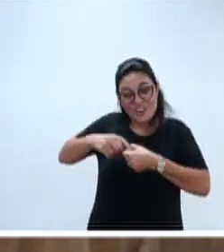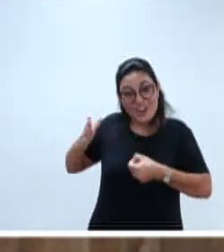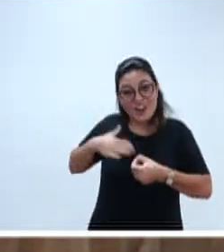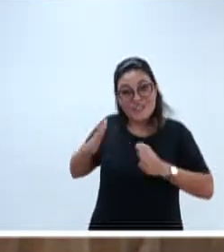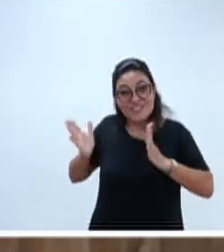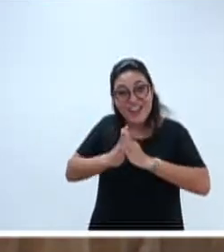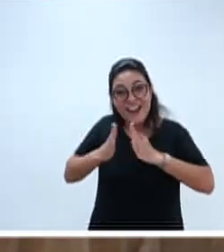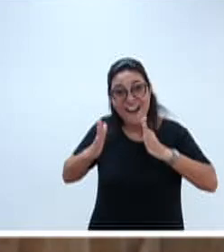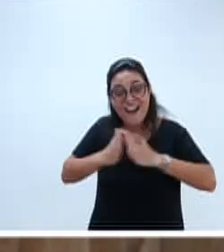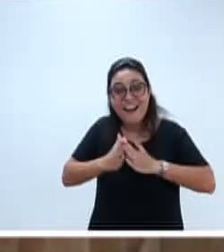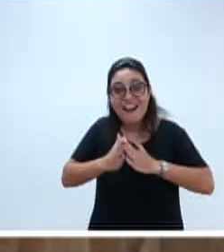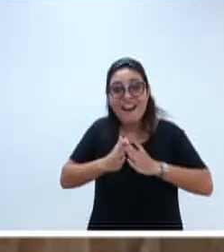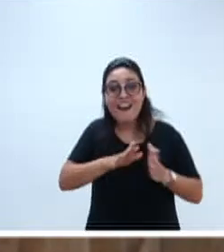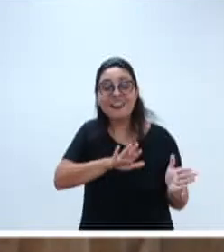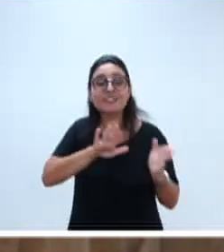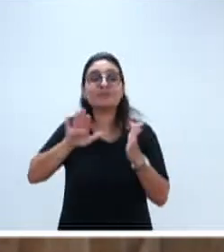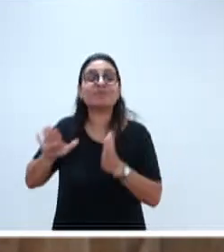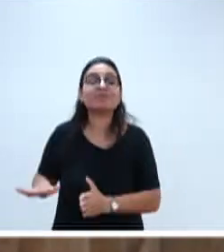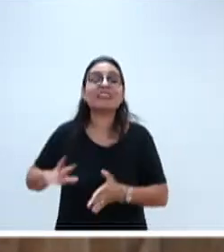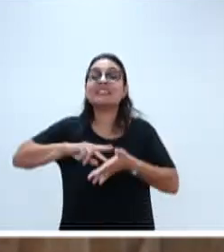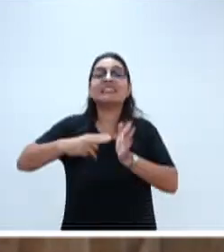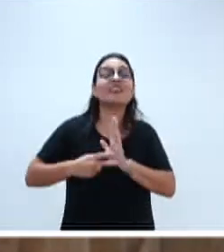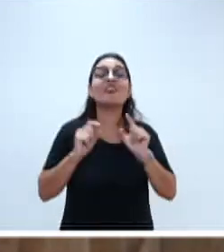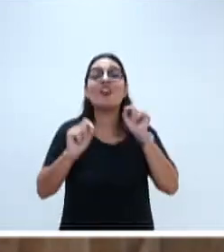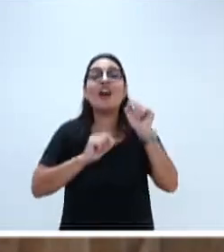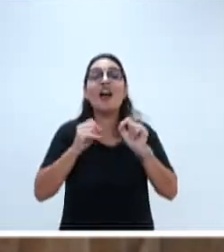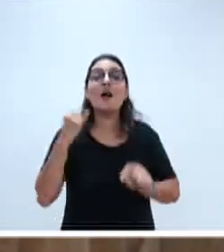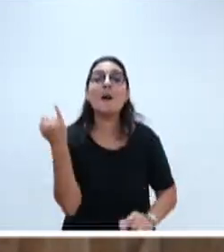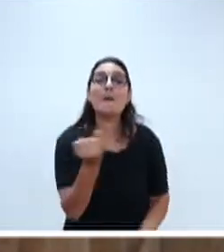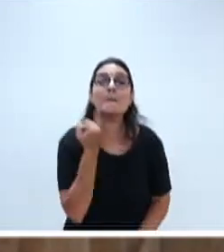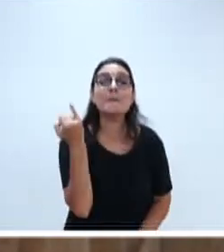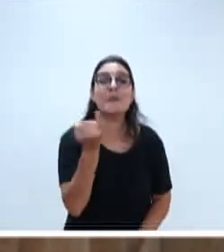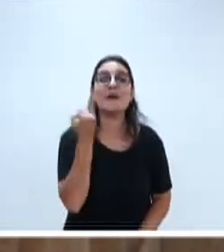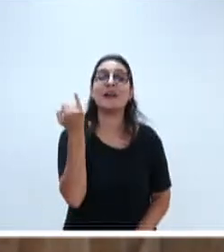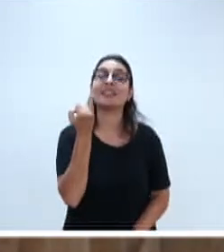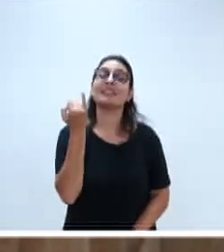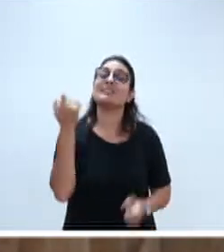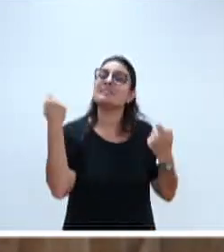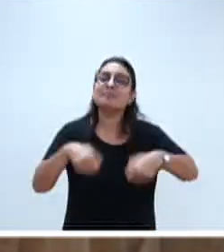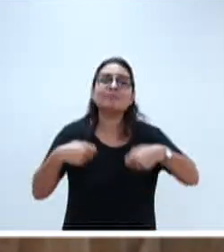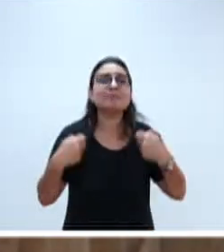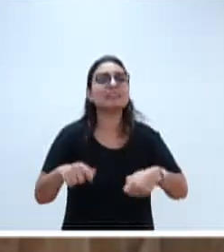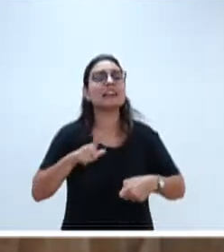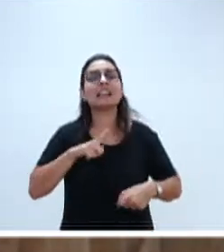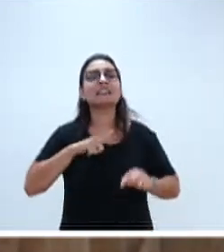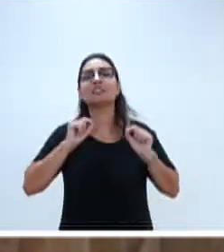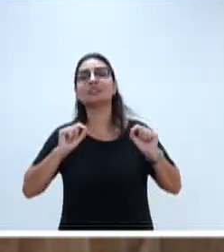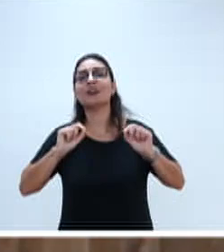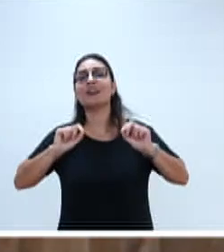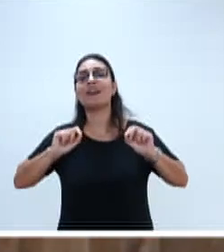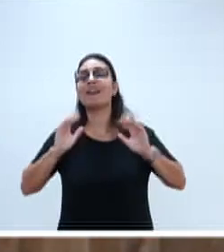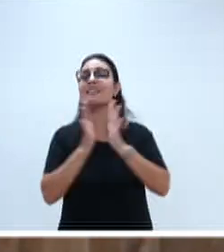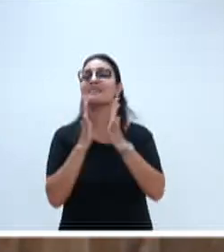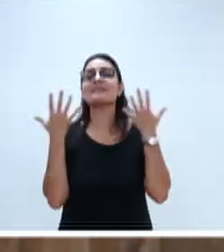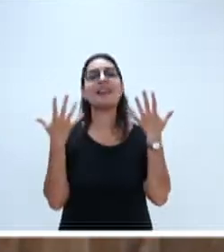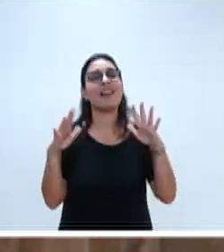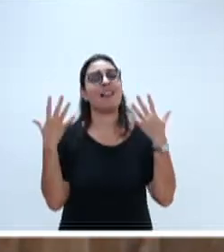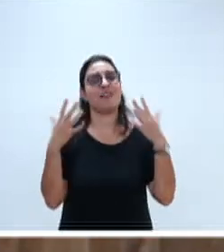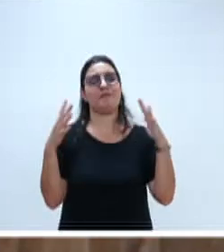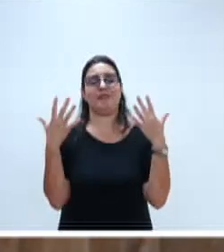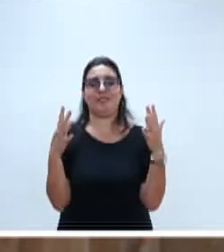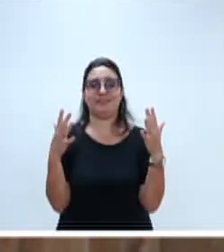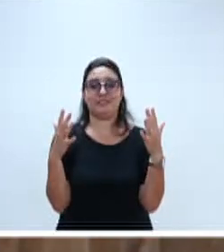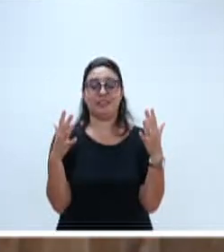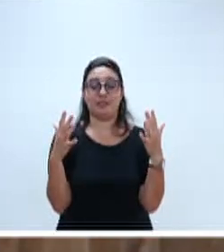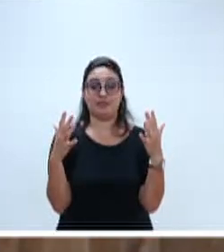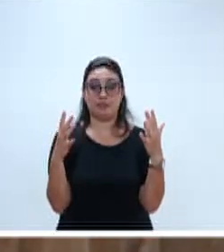importantes, alguns ingredientes muito importantes que tem que haver na celebração. A primeira delas é você